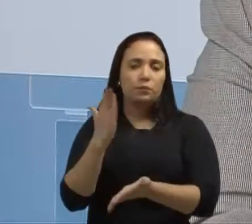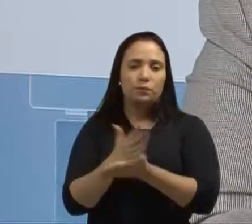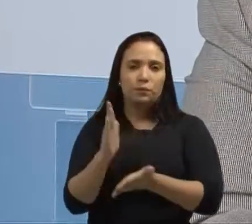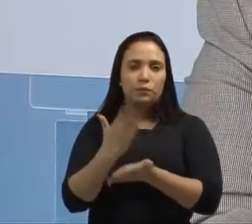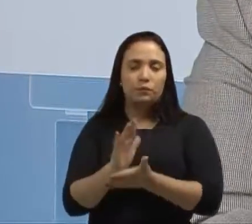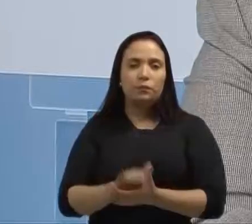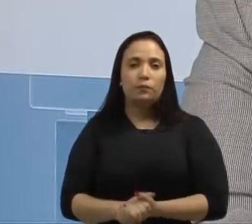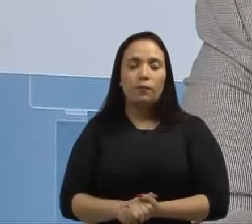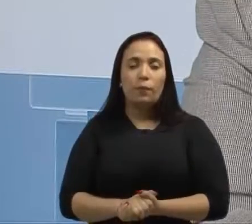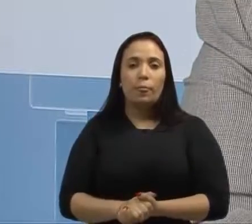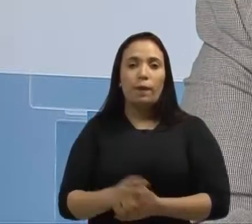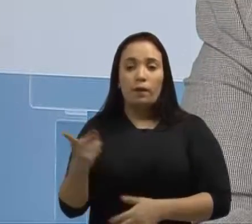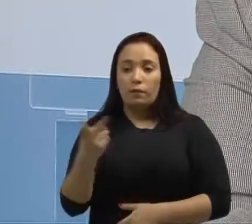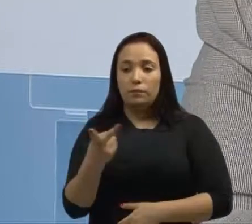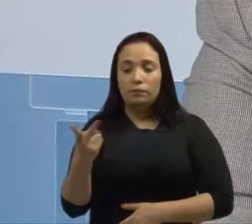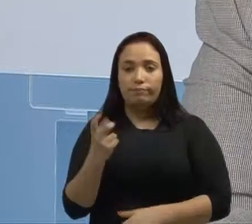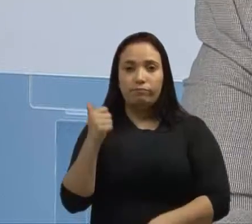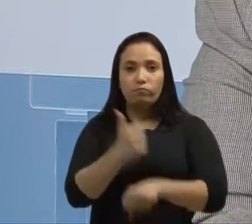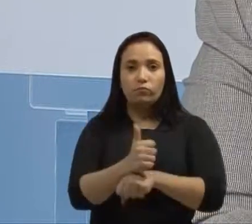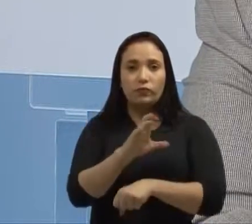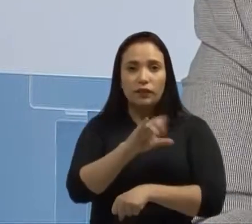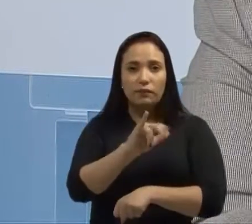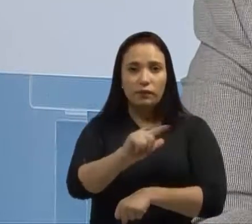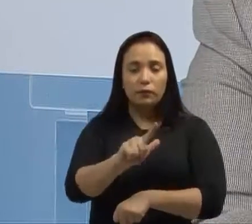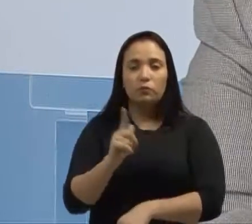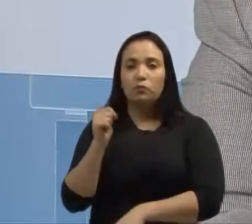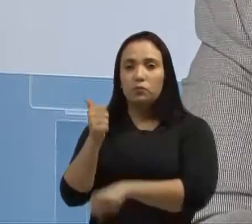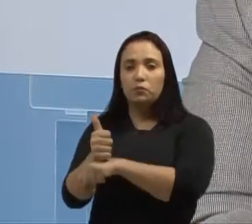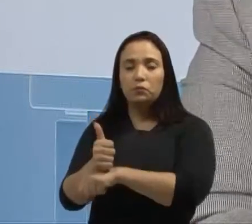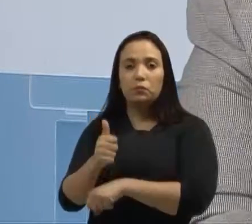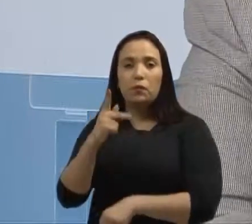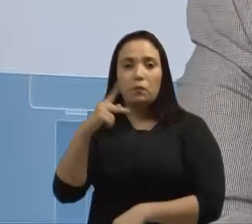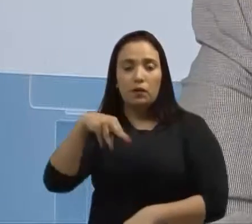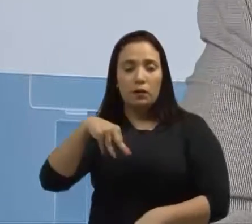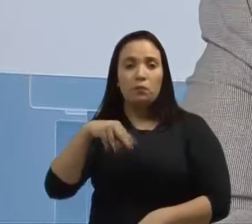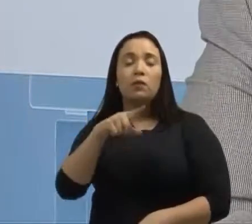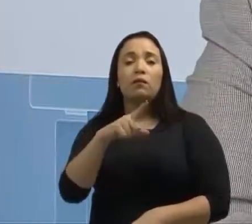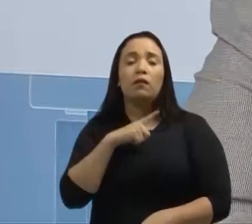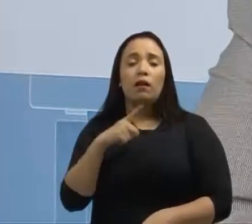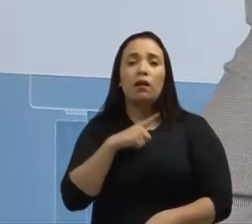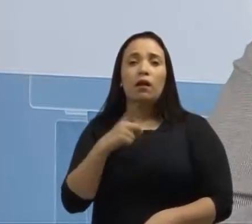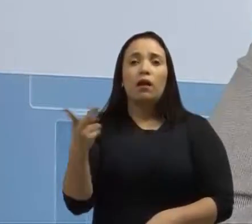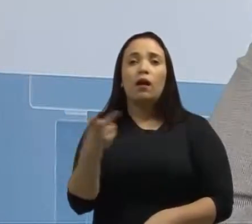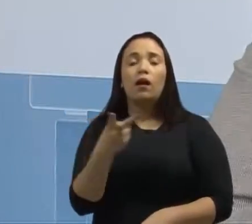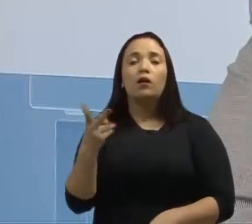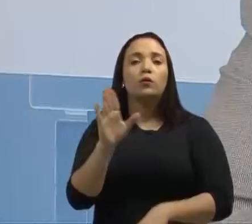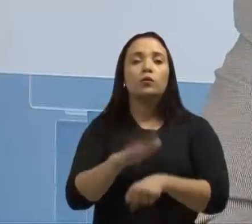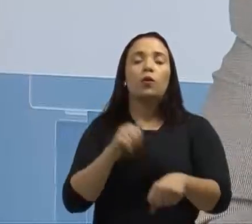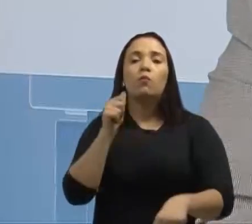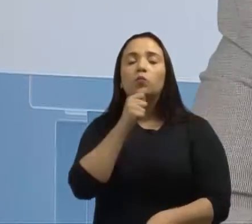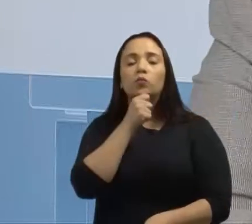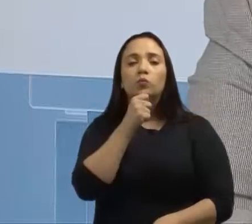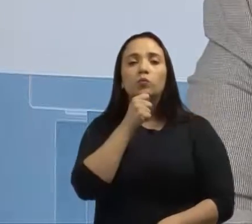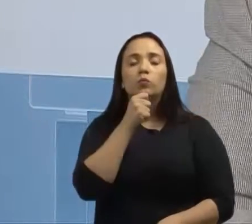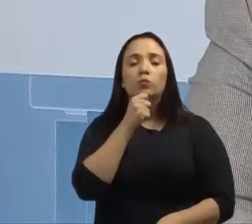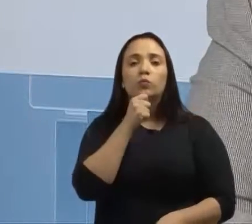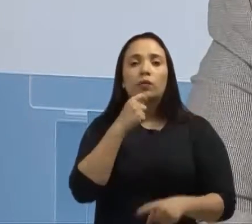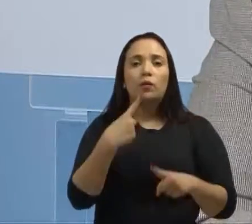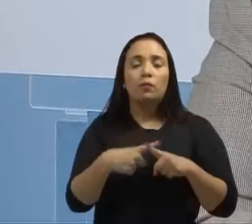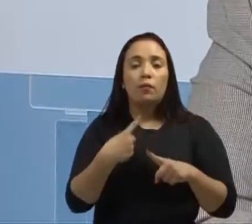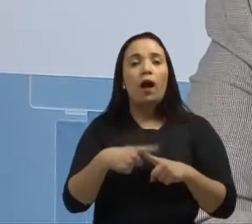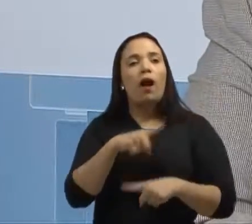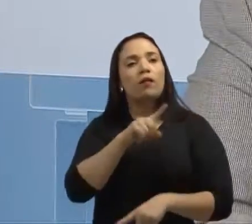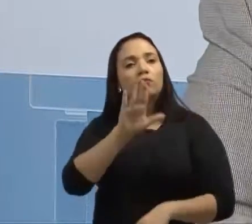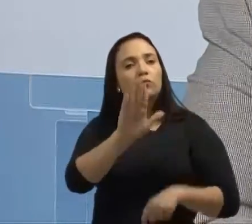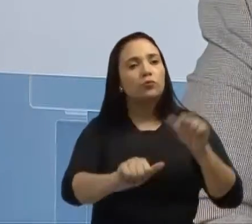Os dois caras que assumiu a civil lá e a militar eram homens de bem que estavam lá há muito tempo, mas nunca foram chamados, porque era. Mas o general